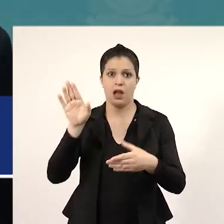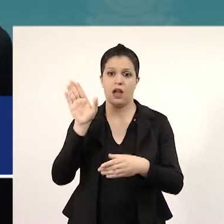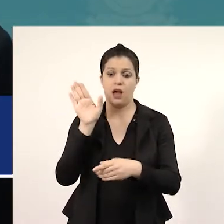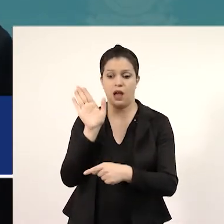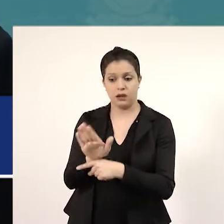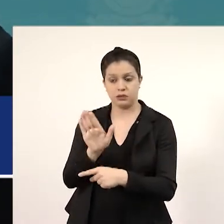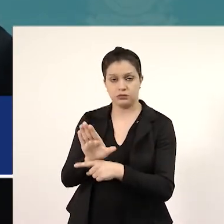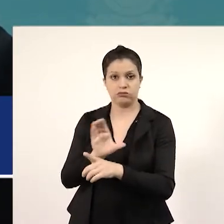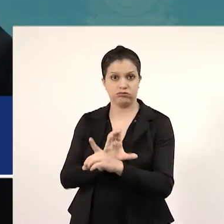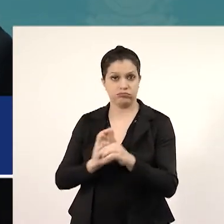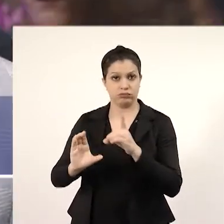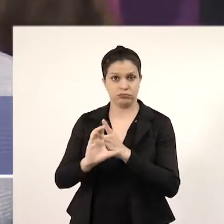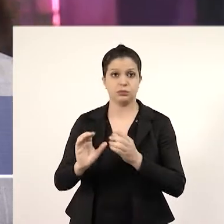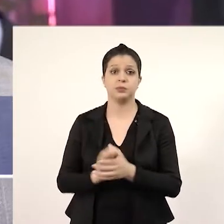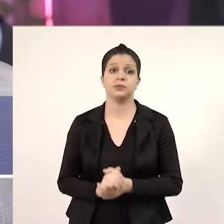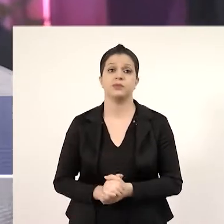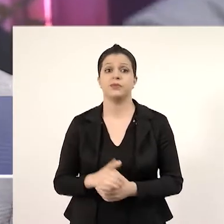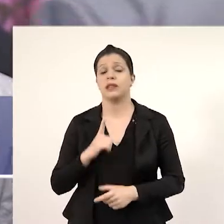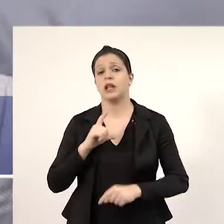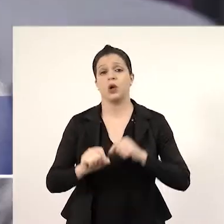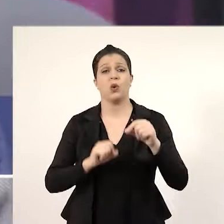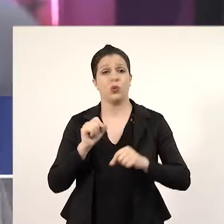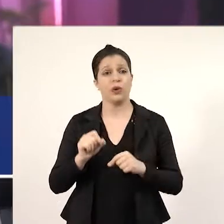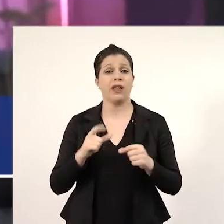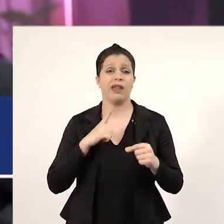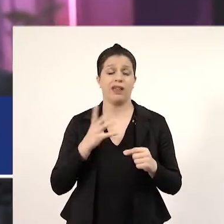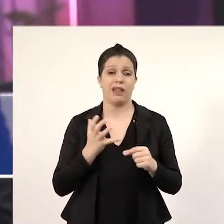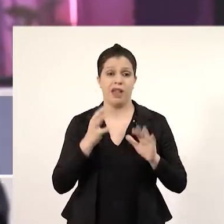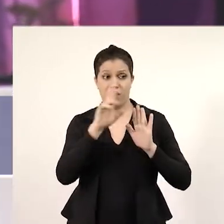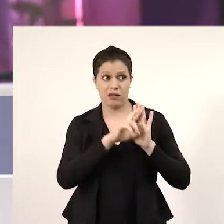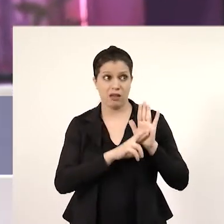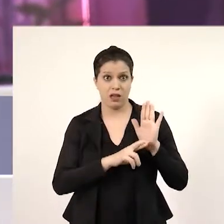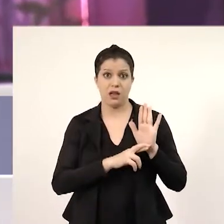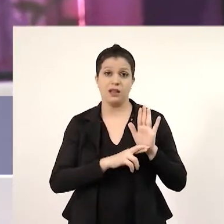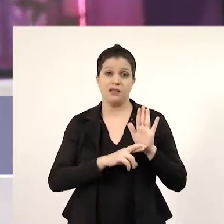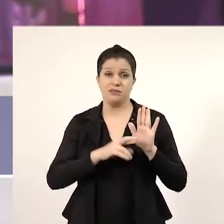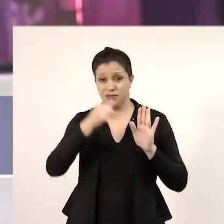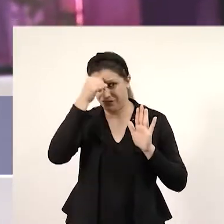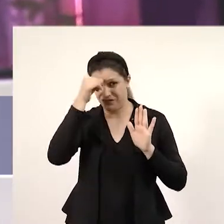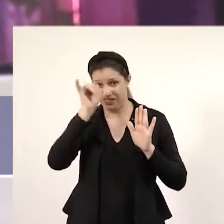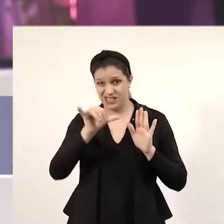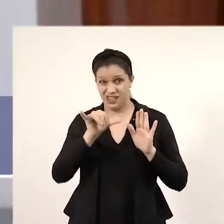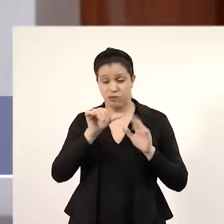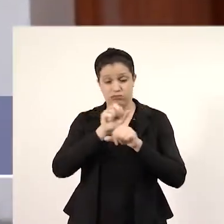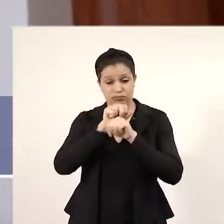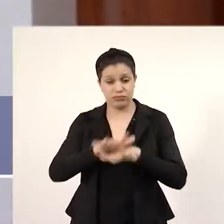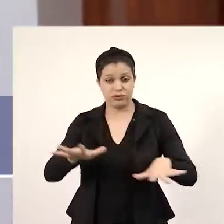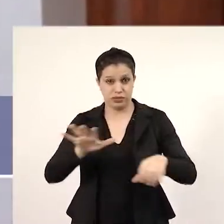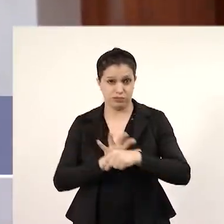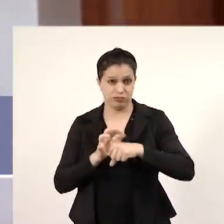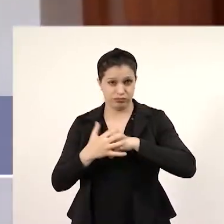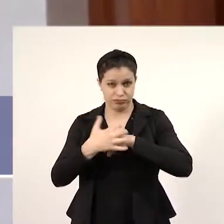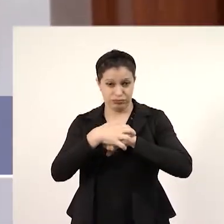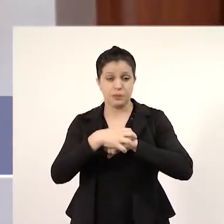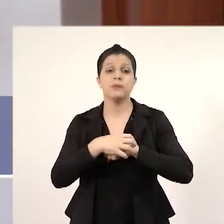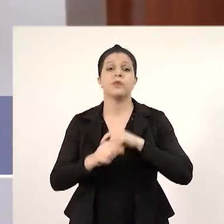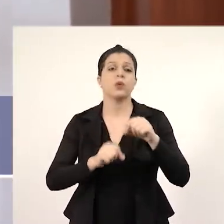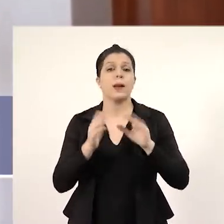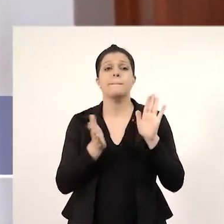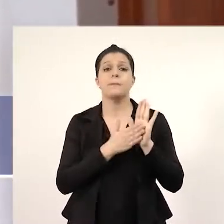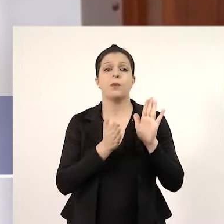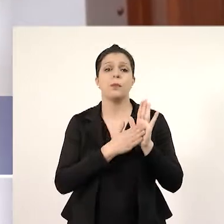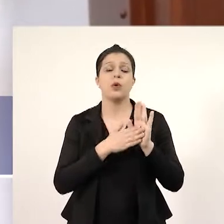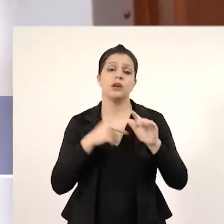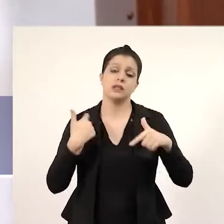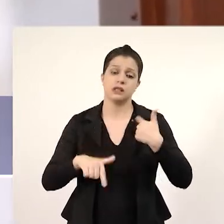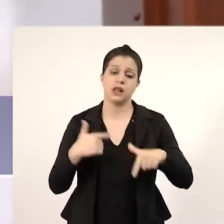para atender a comunidade. Em meio às medidas para frear a pandemia do novo coronavírus no estado, o deputado João Henrique, do PL, propôs que